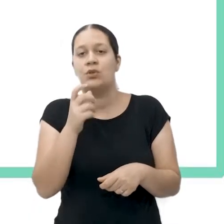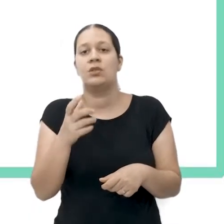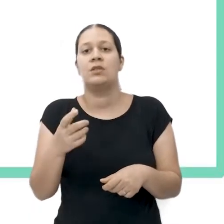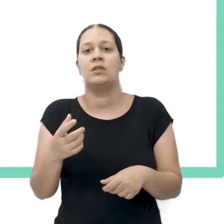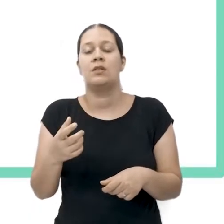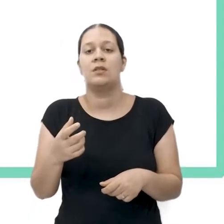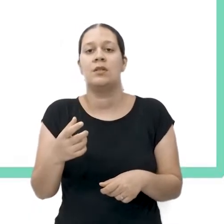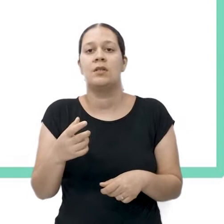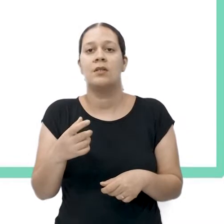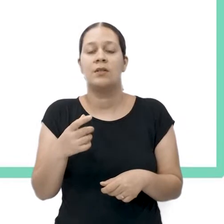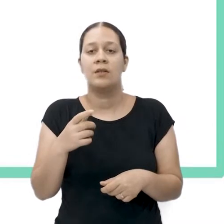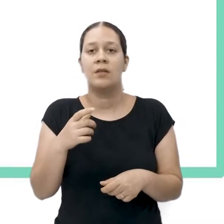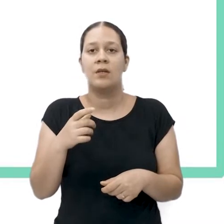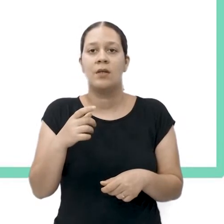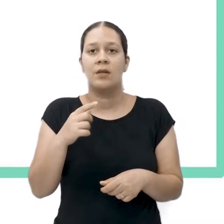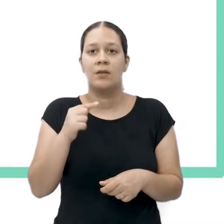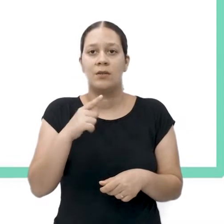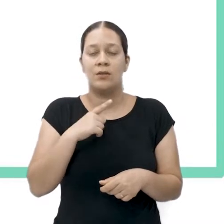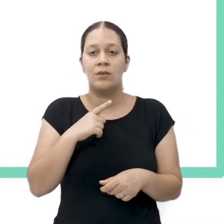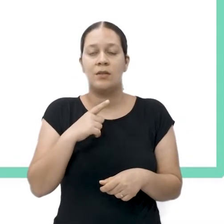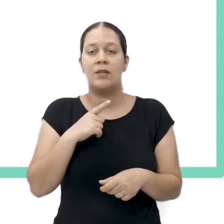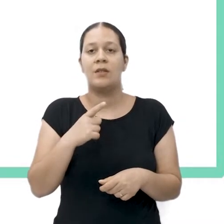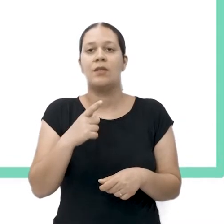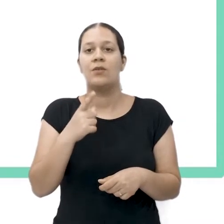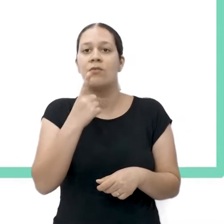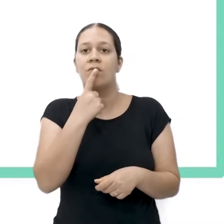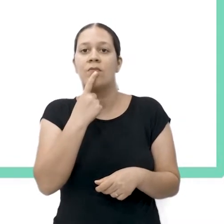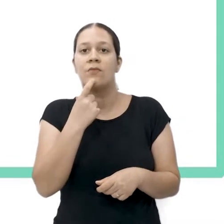laranja. Depois disso você tem o